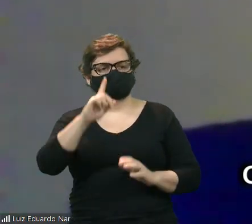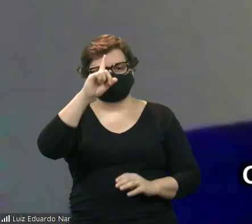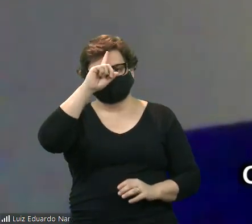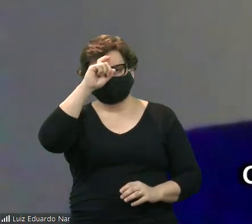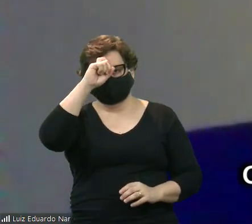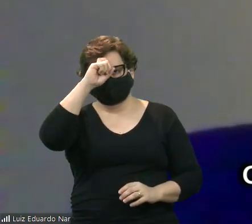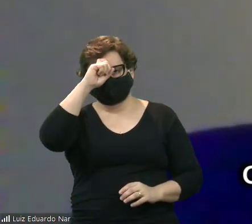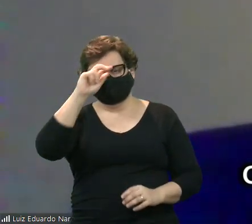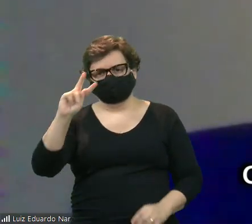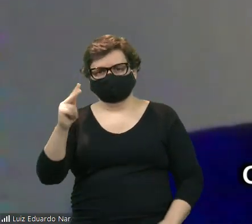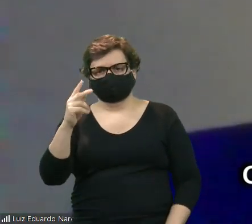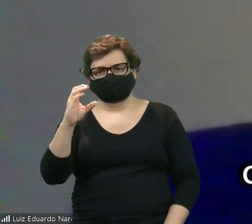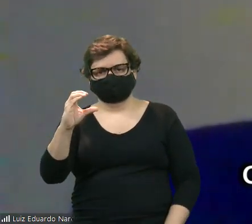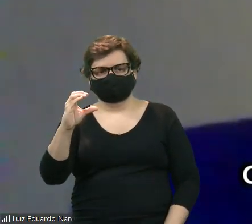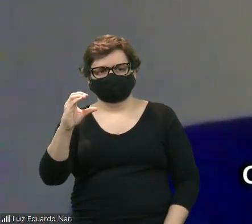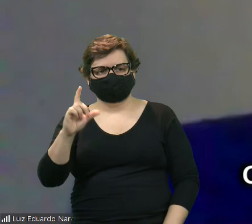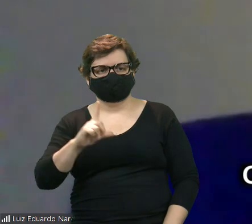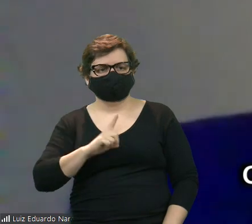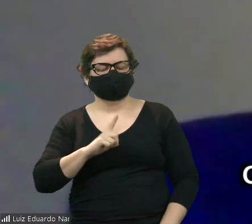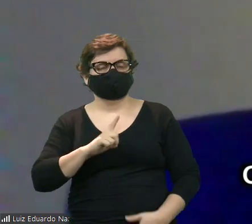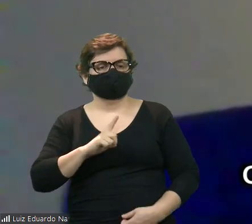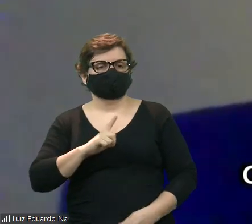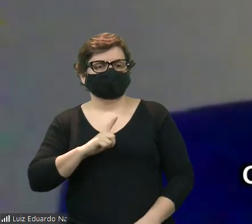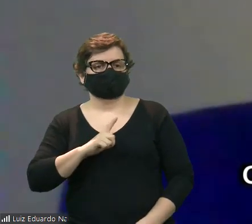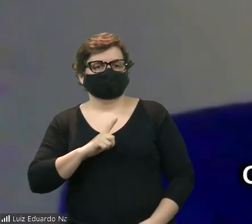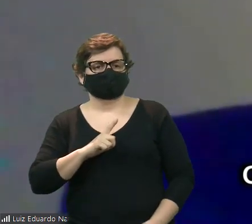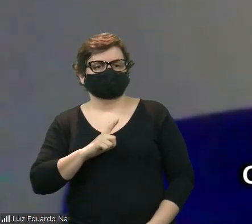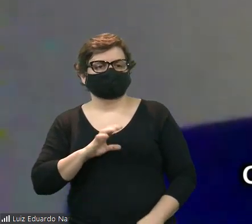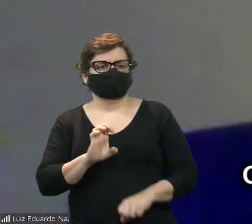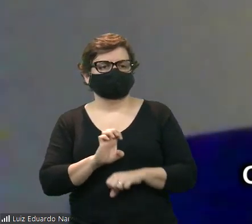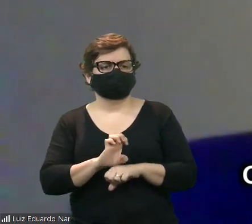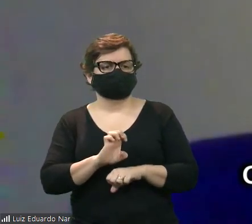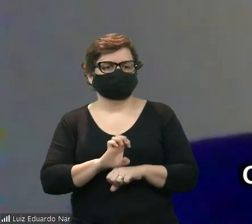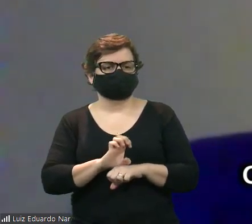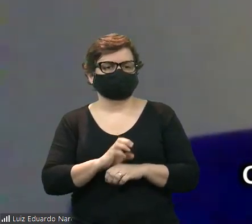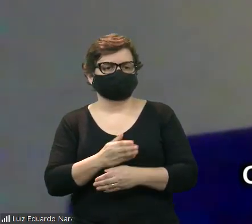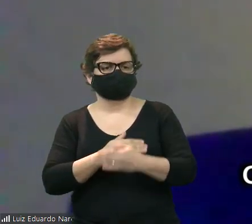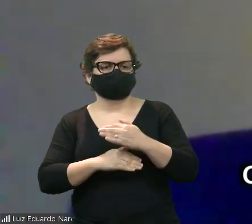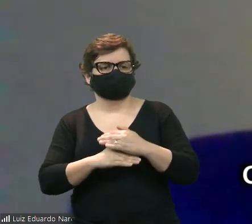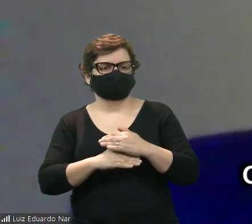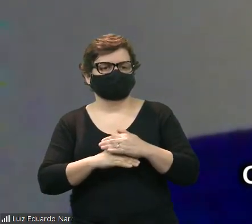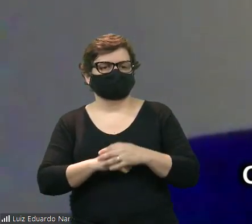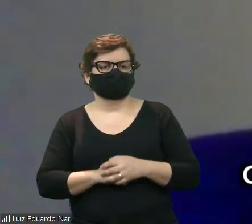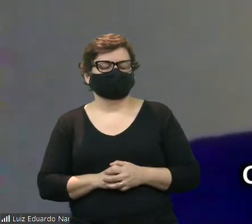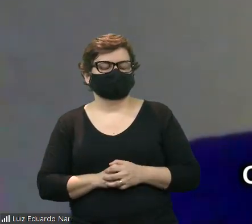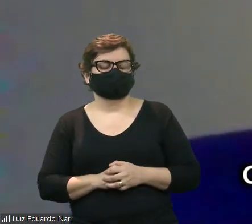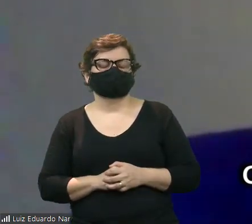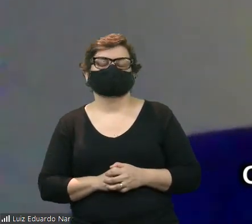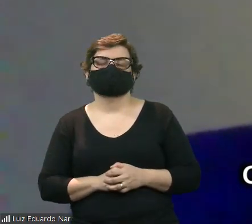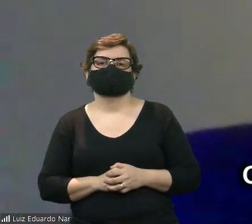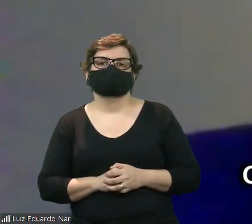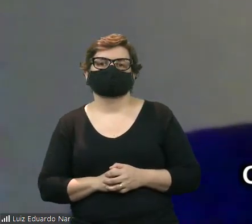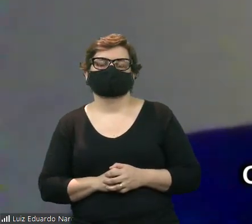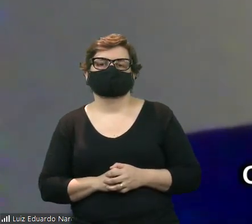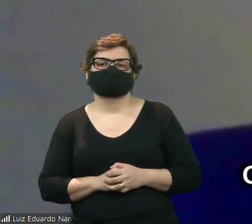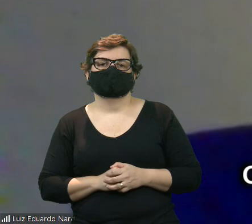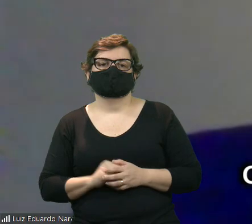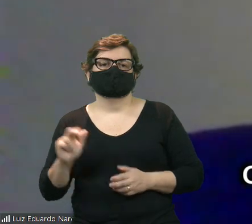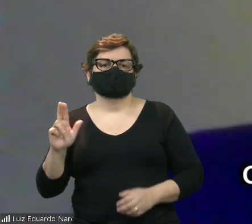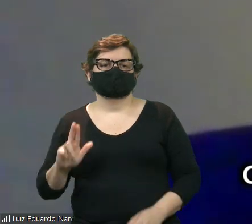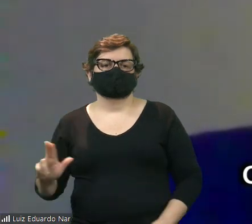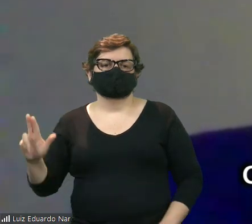Clínicas, ele tem lá o Estado por trás dele, todo o complexo. A